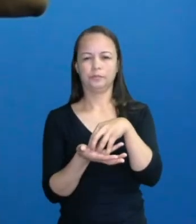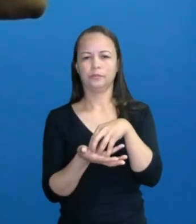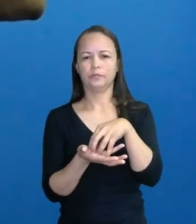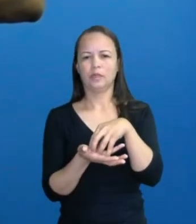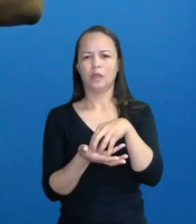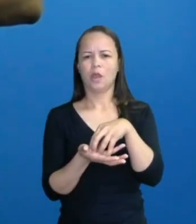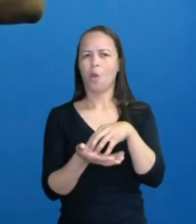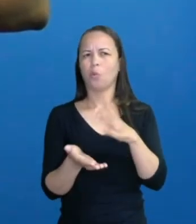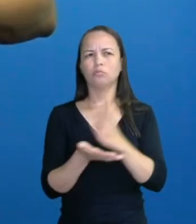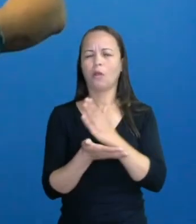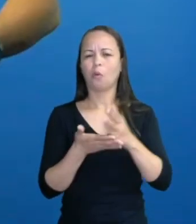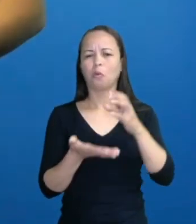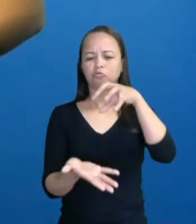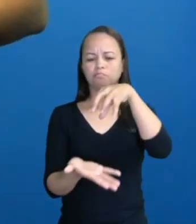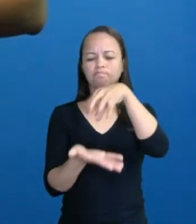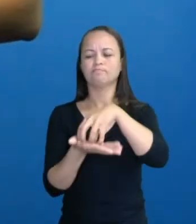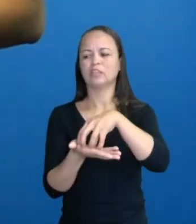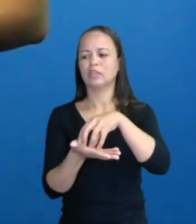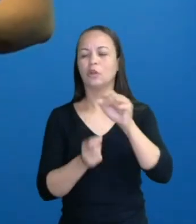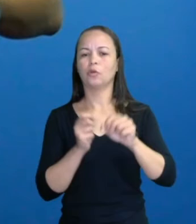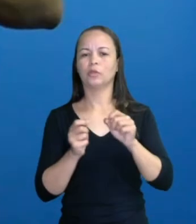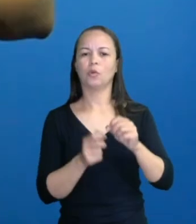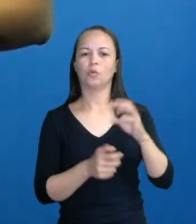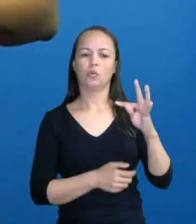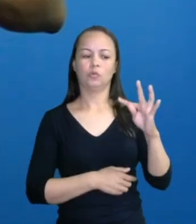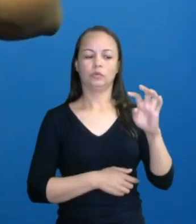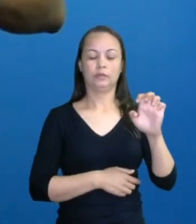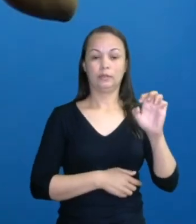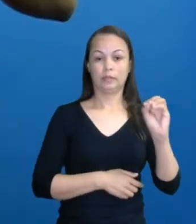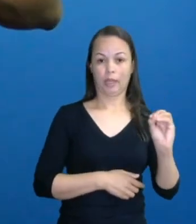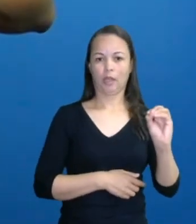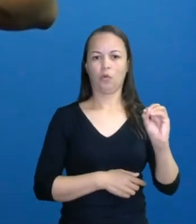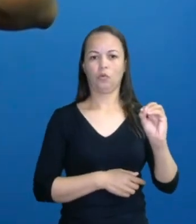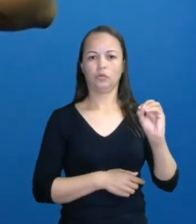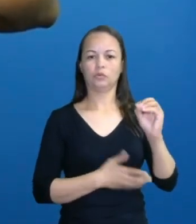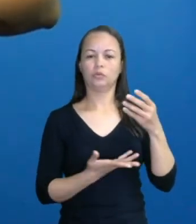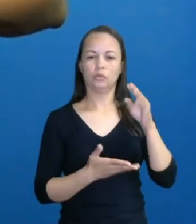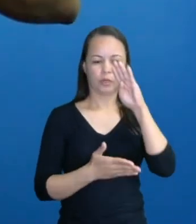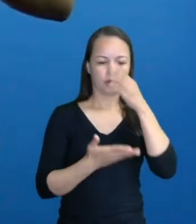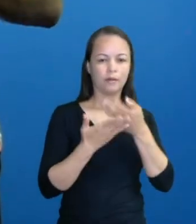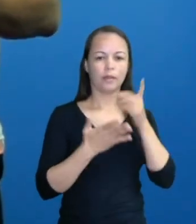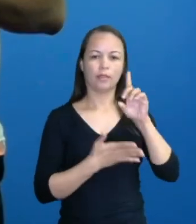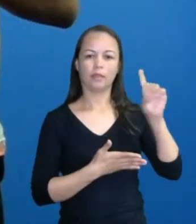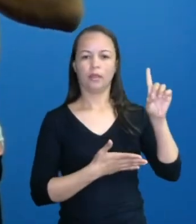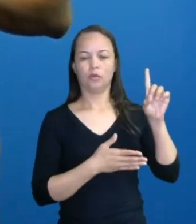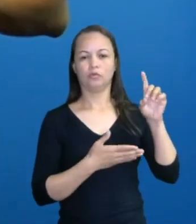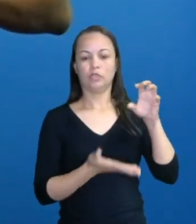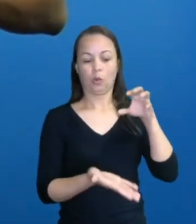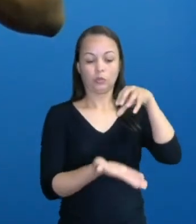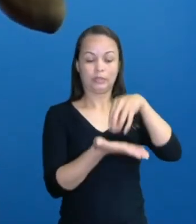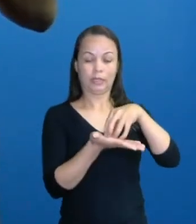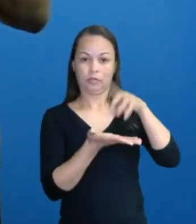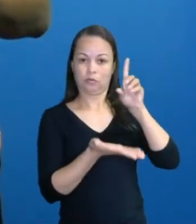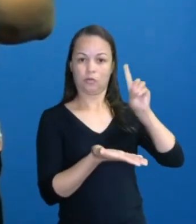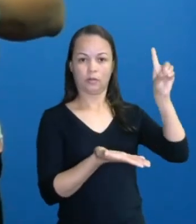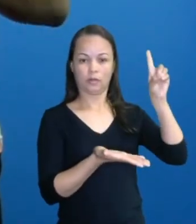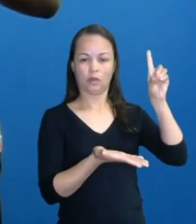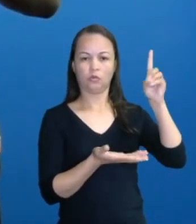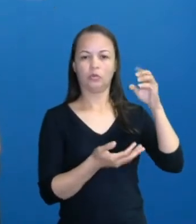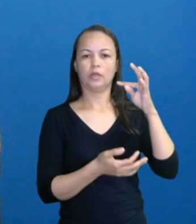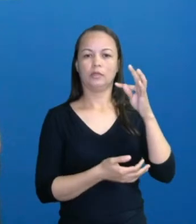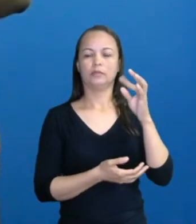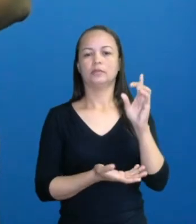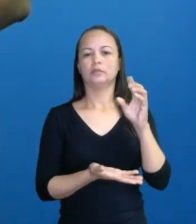Alguma coisa está no centro. No caso aqui, teo. Teo, do grego, Deus. Então o centro é Deus.